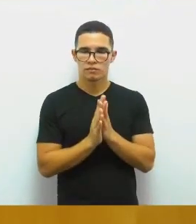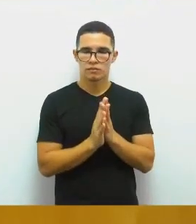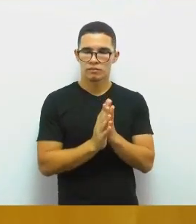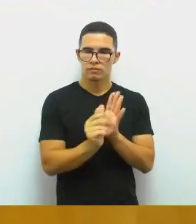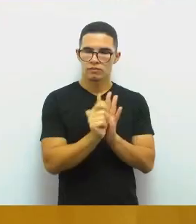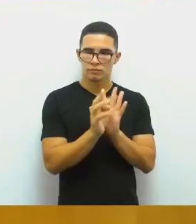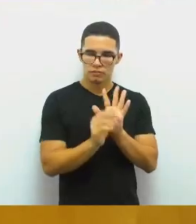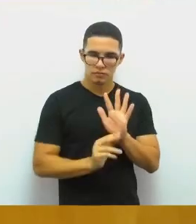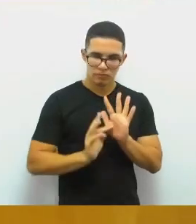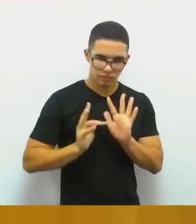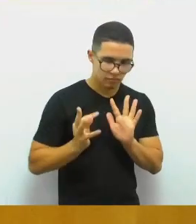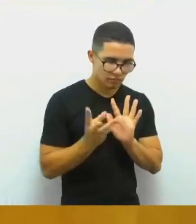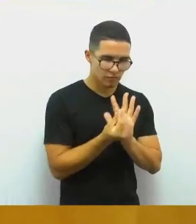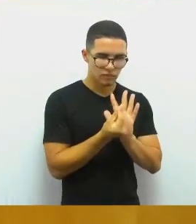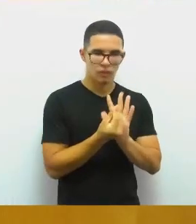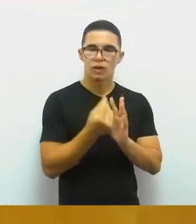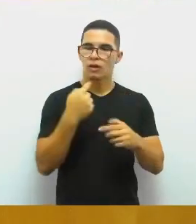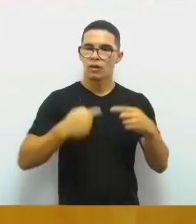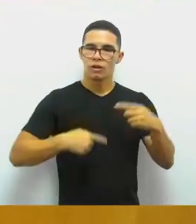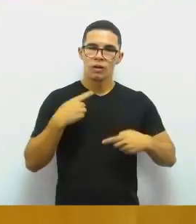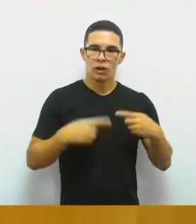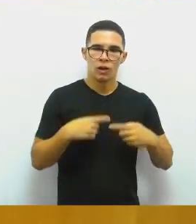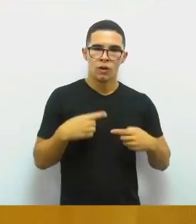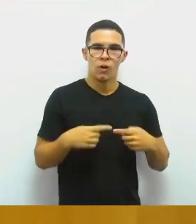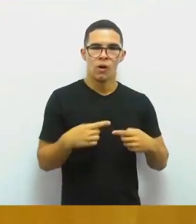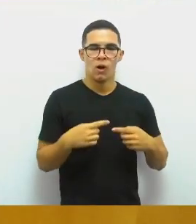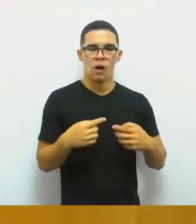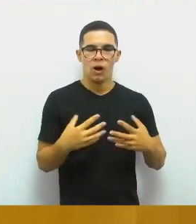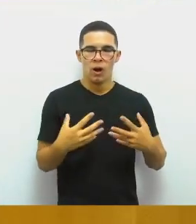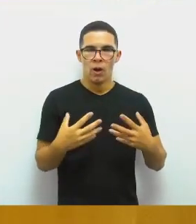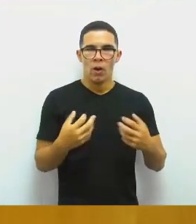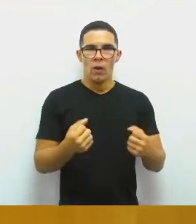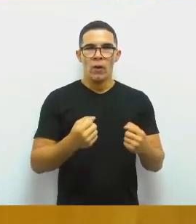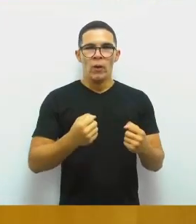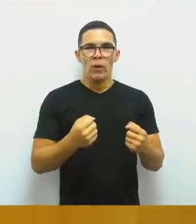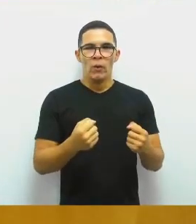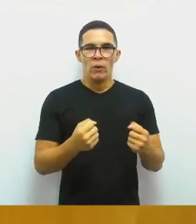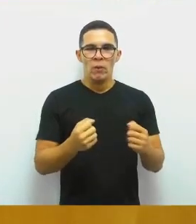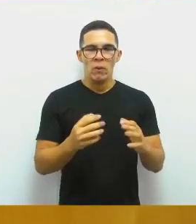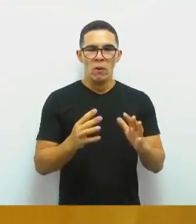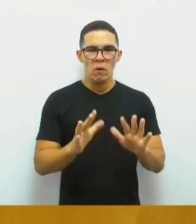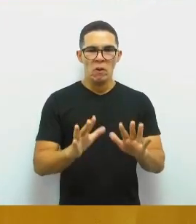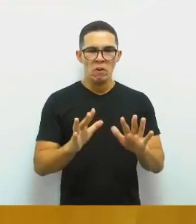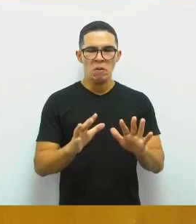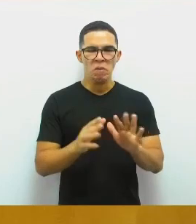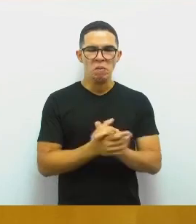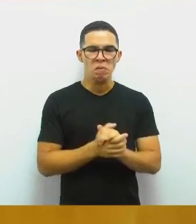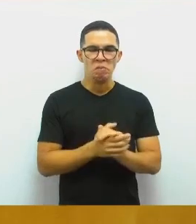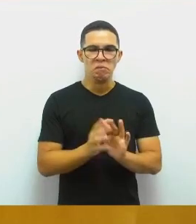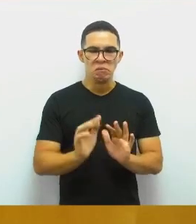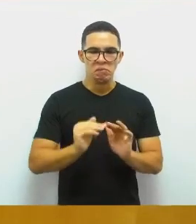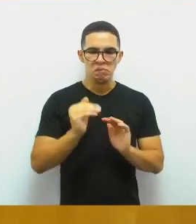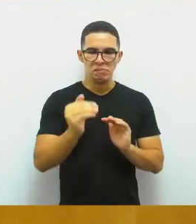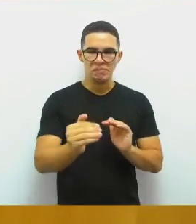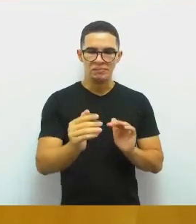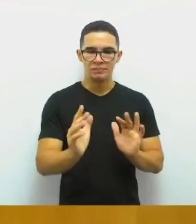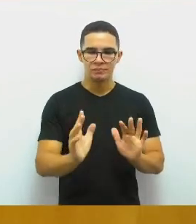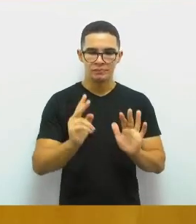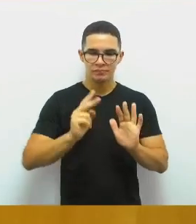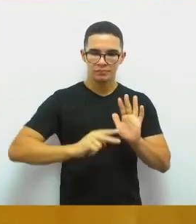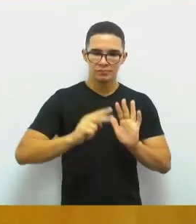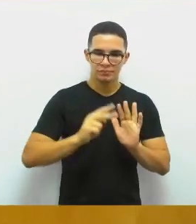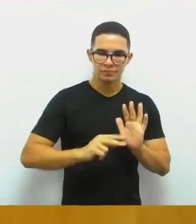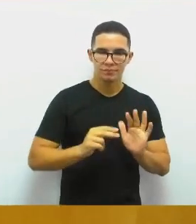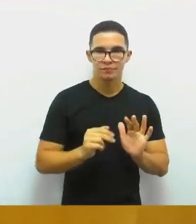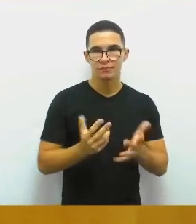anterior, que foi posta em discussão e em votação, tendo sido aprovada. Após a leitura, o senhor